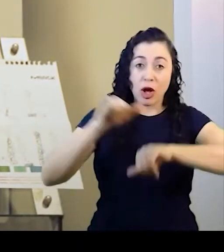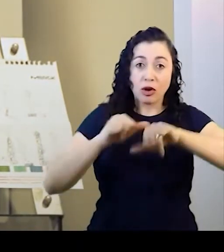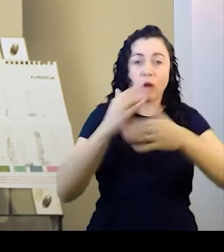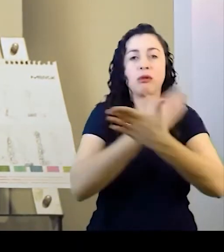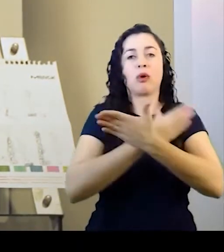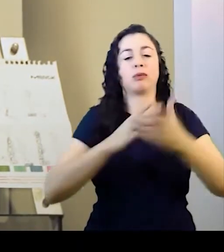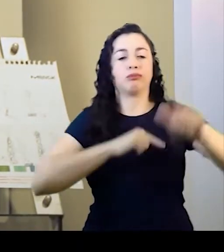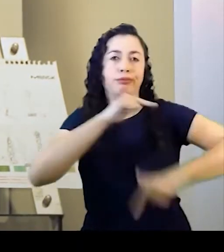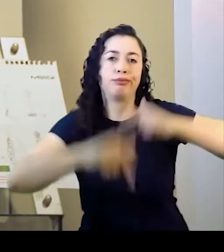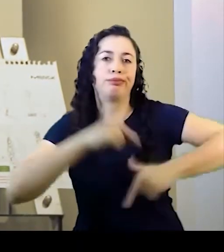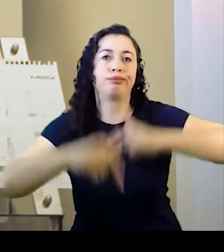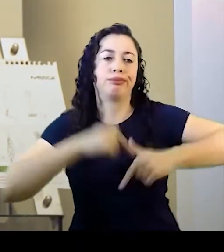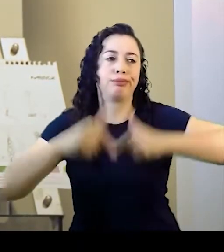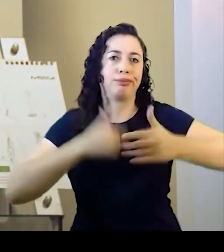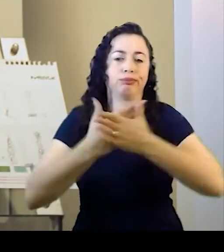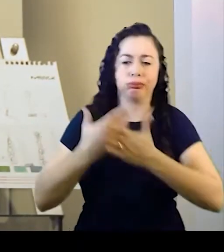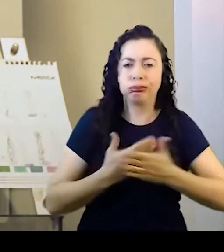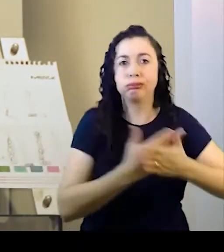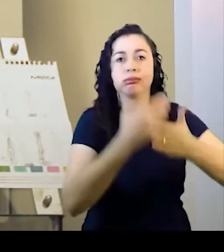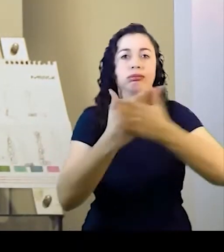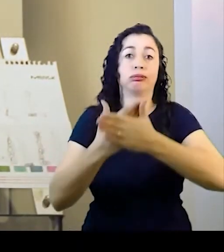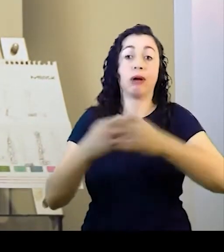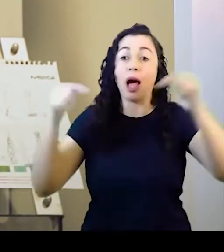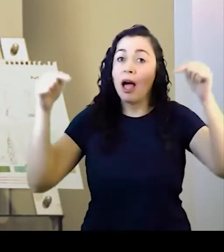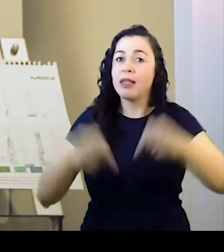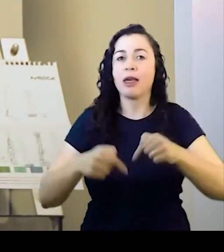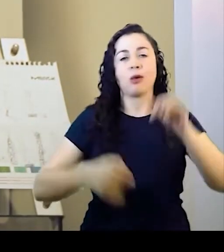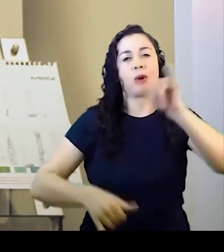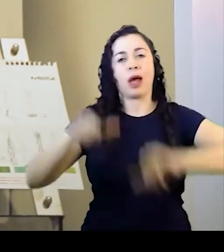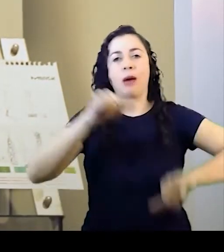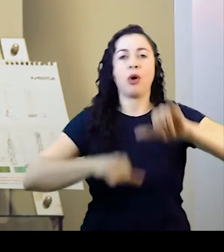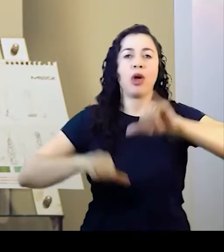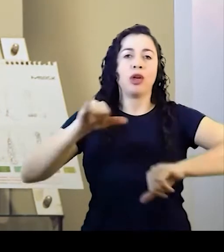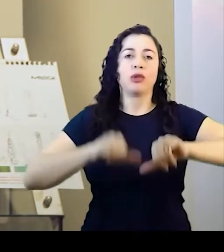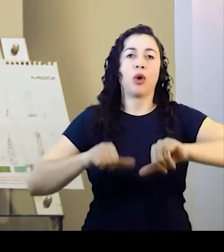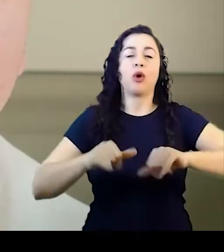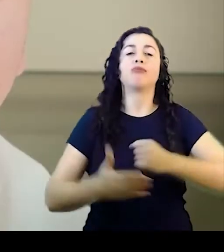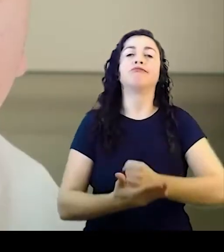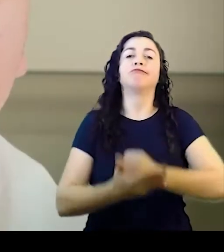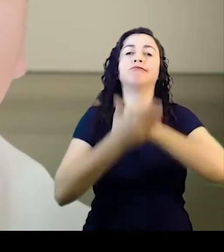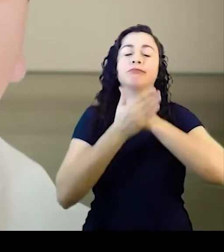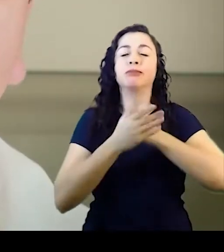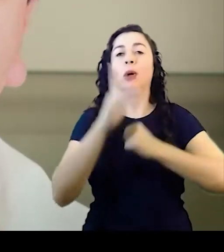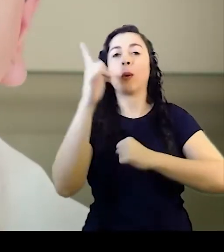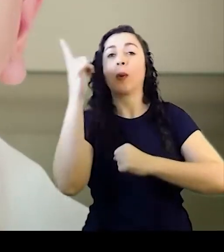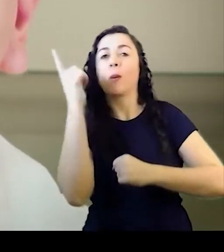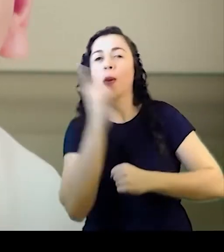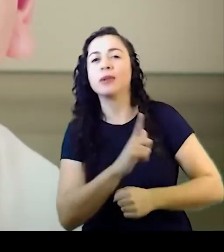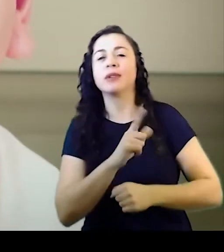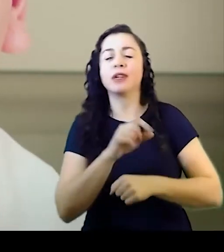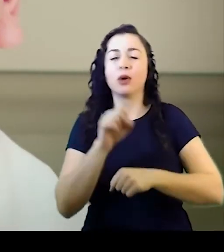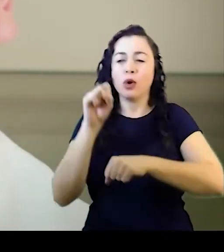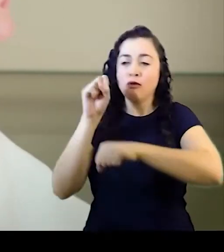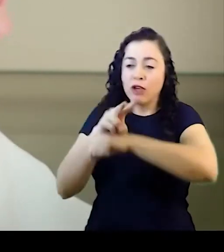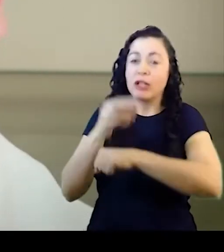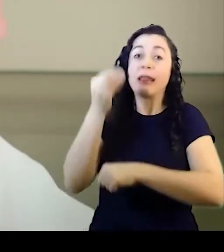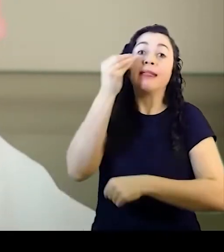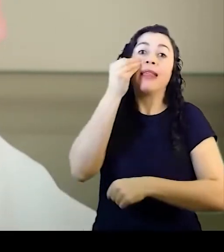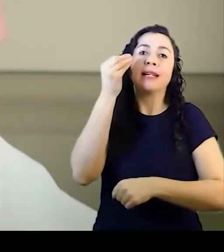foi a chegada do vírus, o trabalho aqui no laboratório, que permitiu, inclusive, com que esse vírus fosse